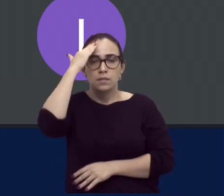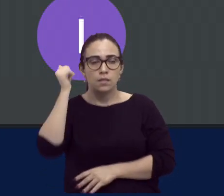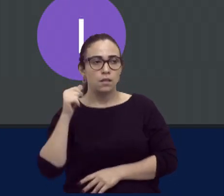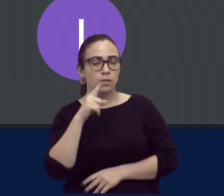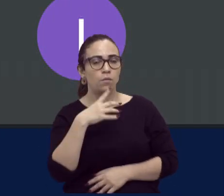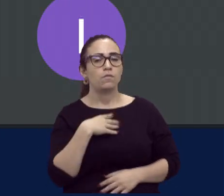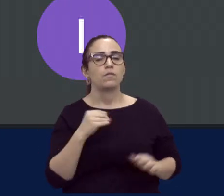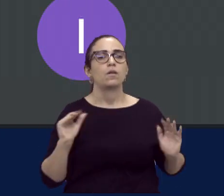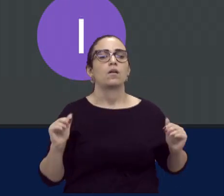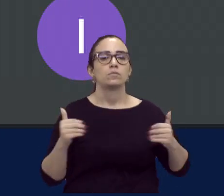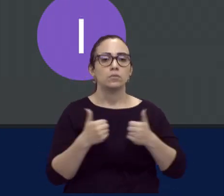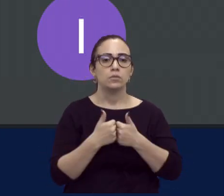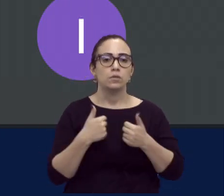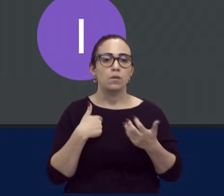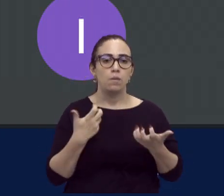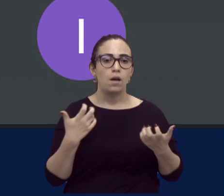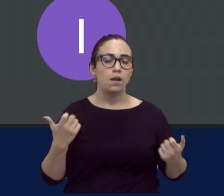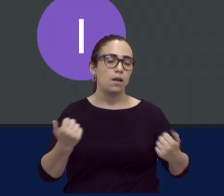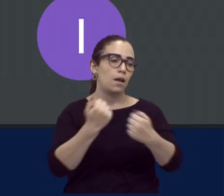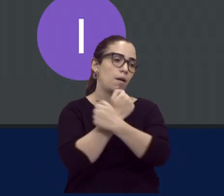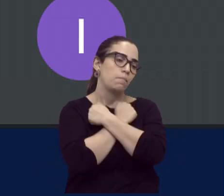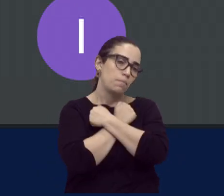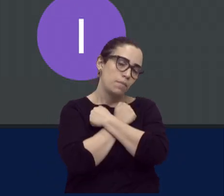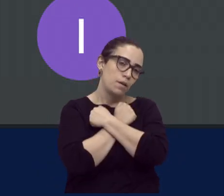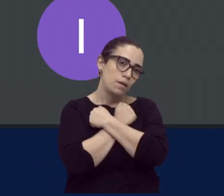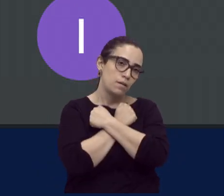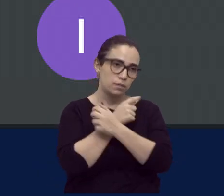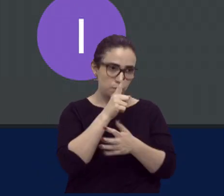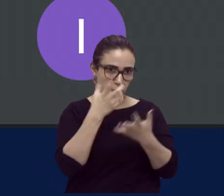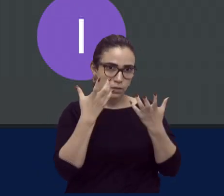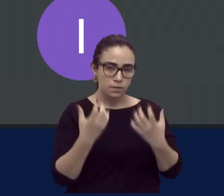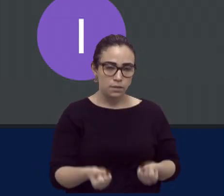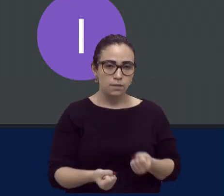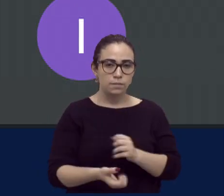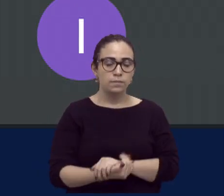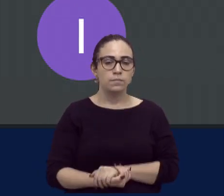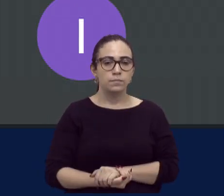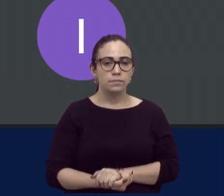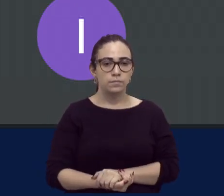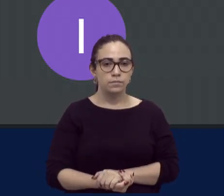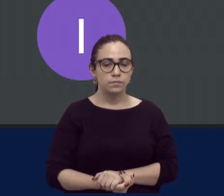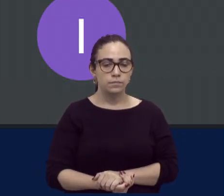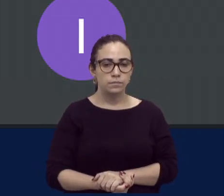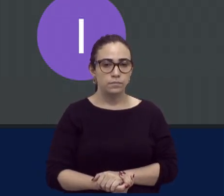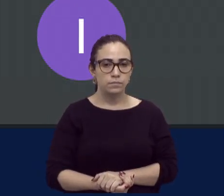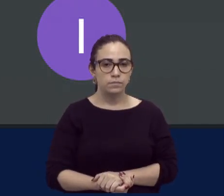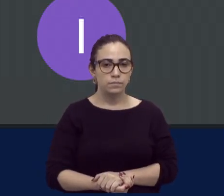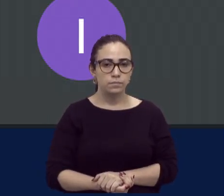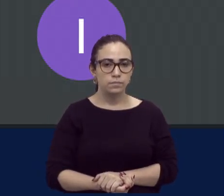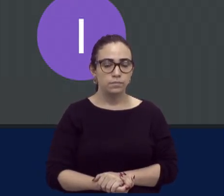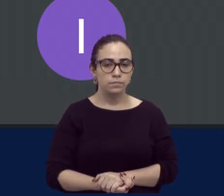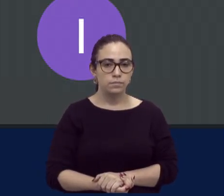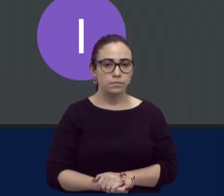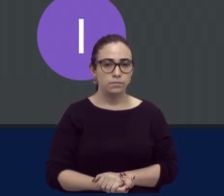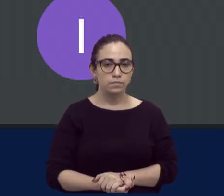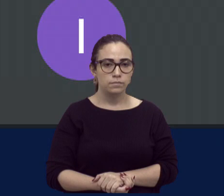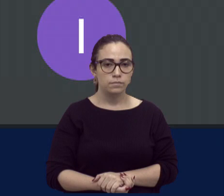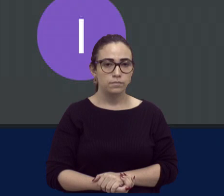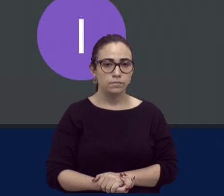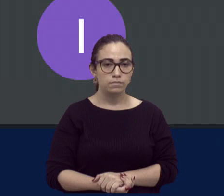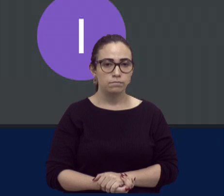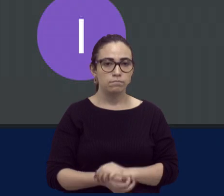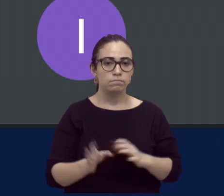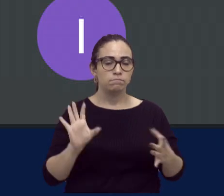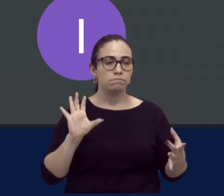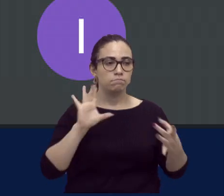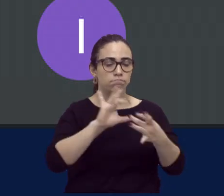então, assim, eu quero lhe dar um abraço, se você me permitir. Mas eu estava realmente conectada com ela. Era genuíno aquele